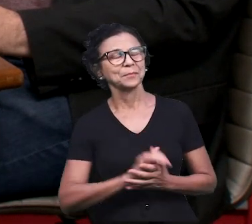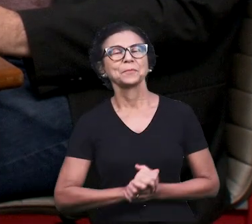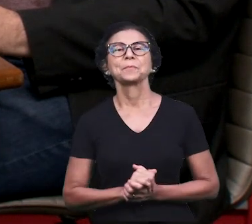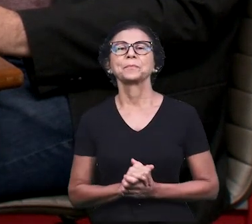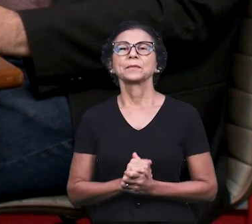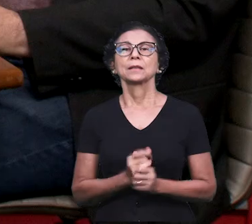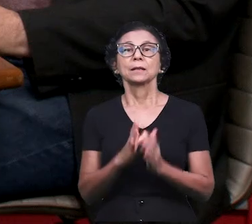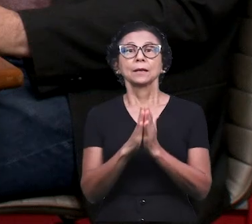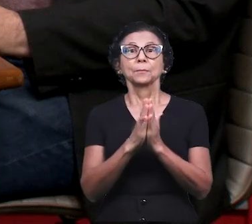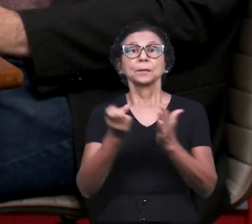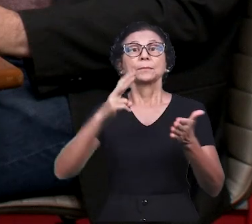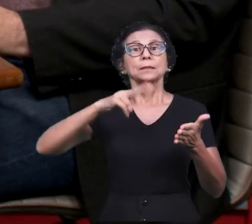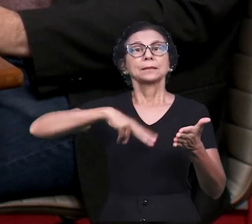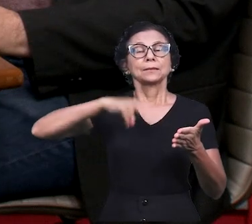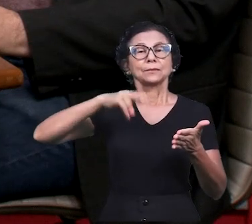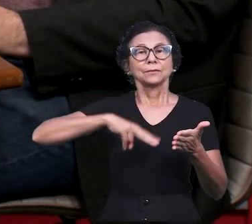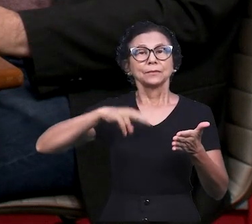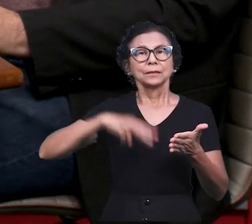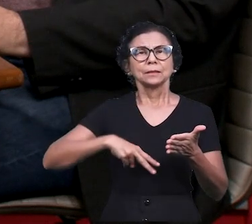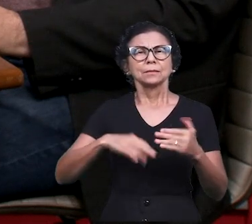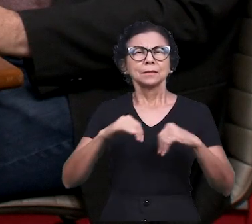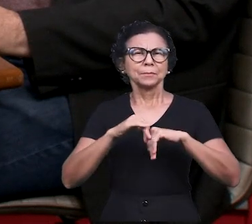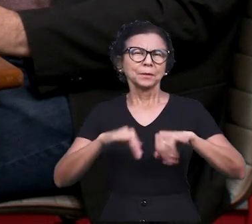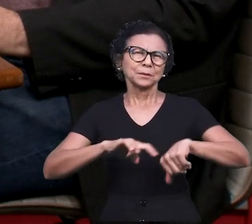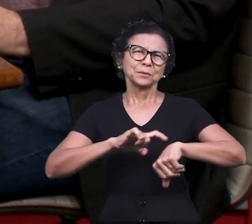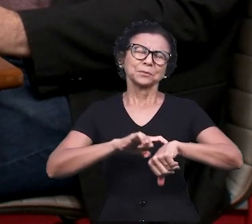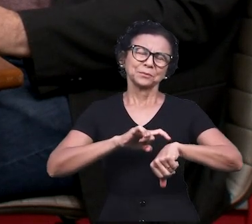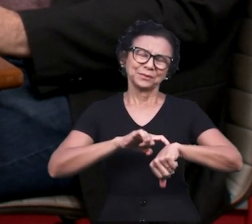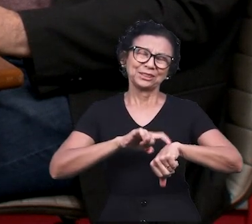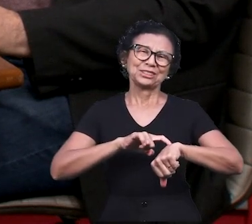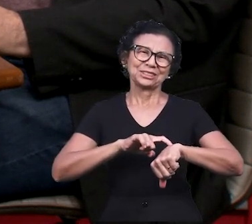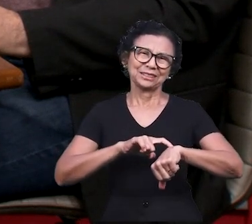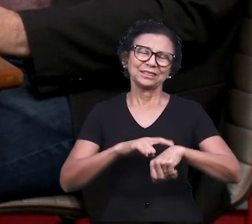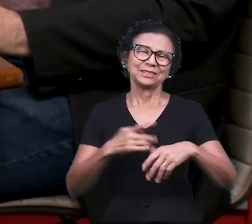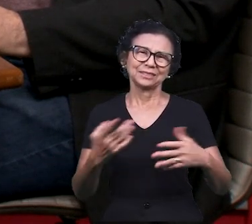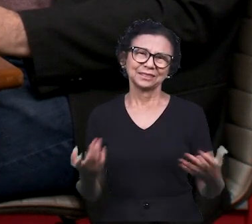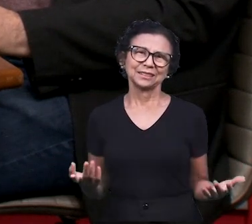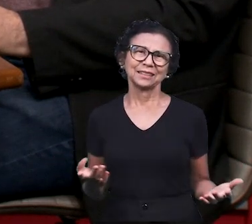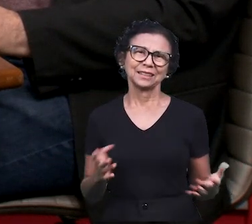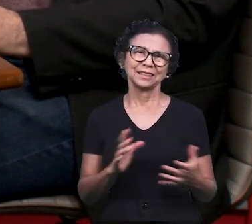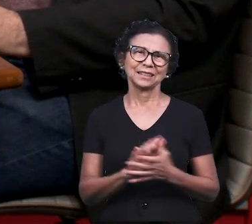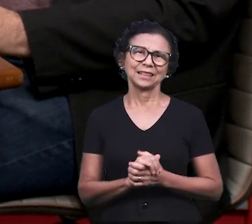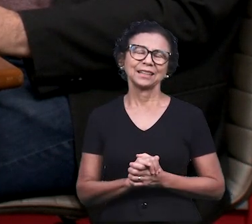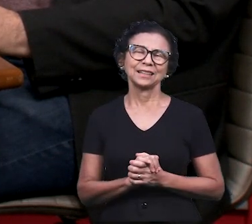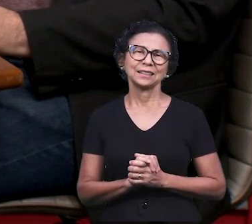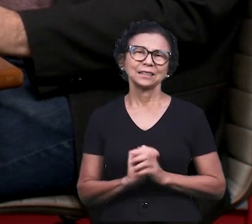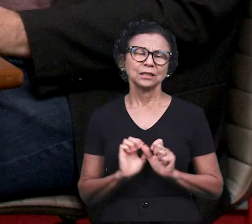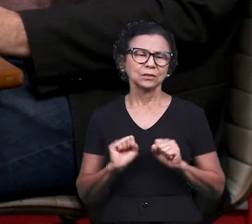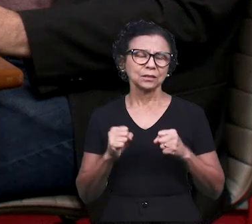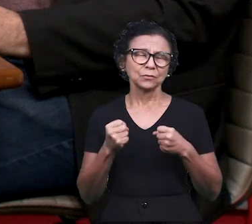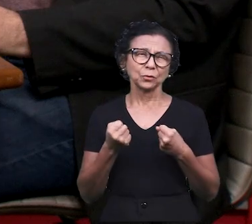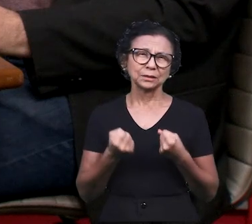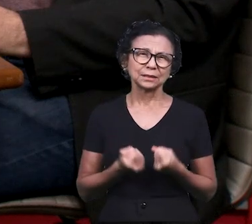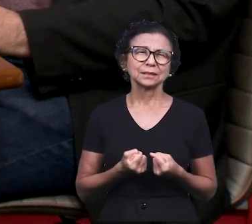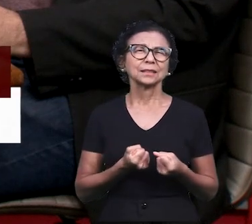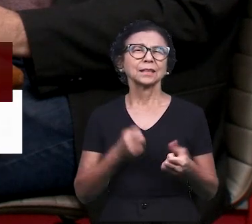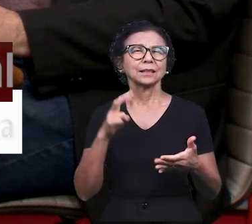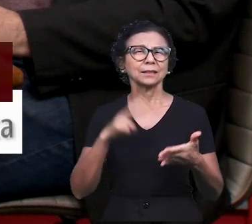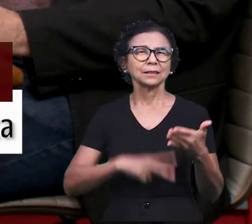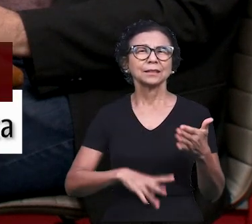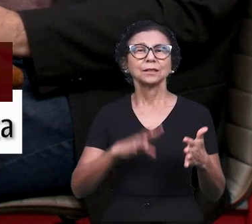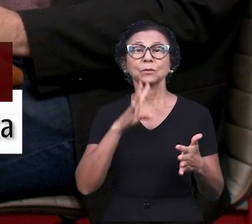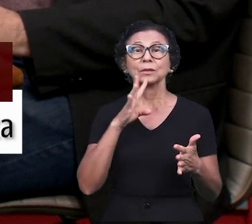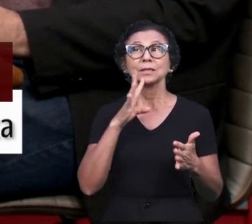da Bíblia. É o tempo do nosso dia que nós reservamos para nos dedicarmos ao conhecimento da Palavra